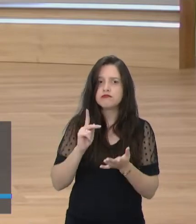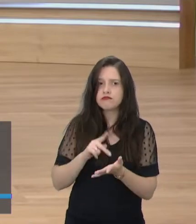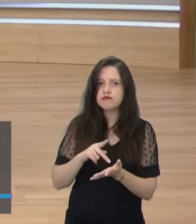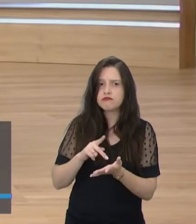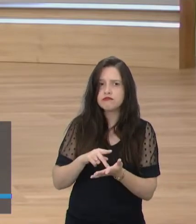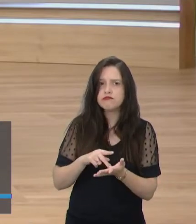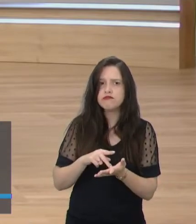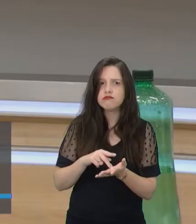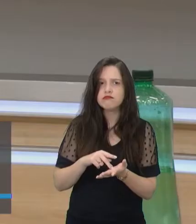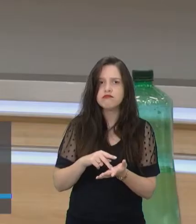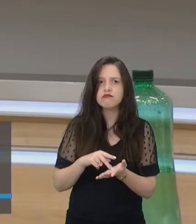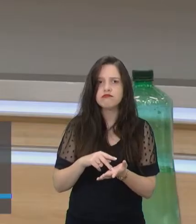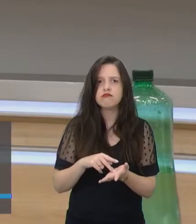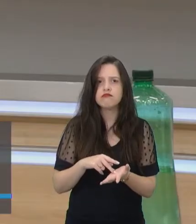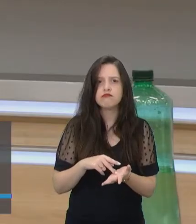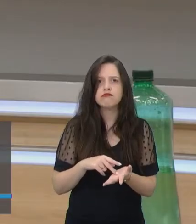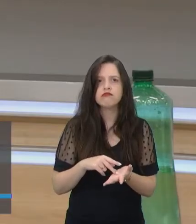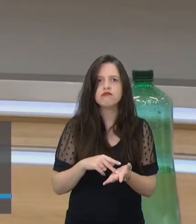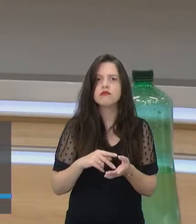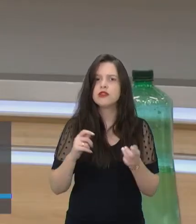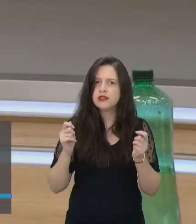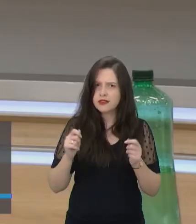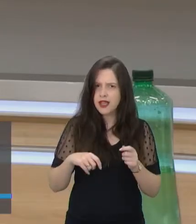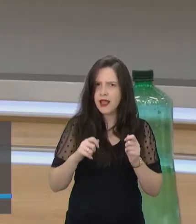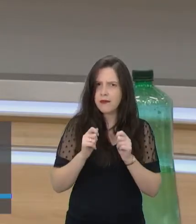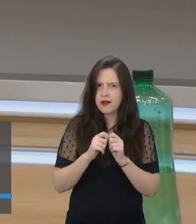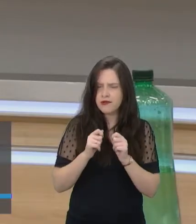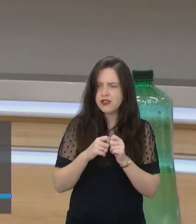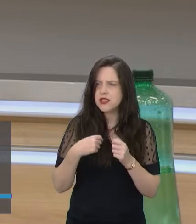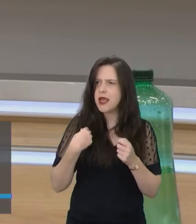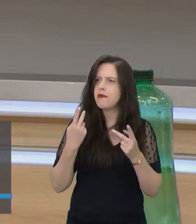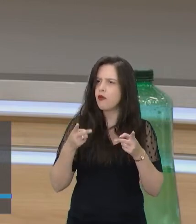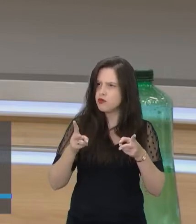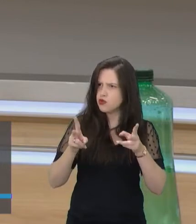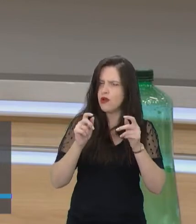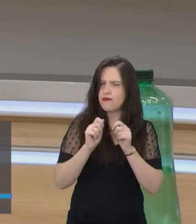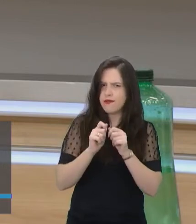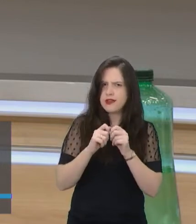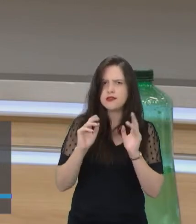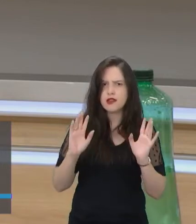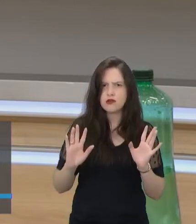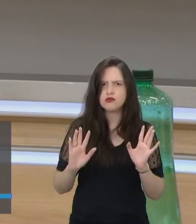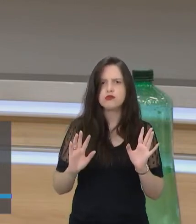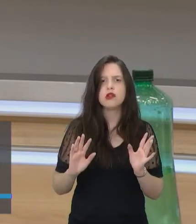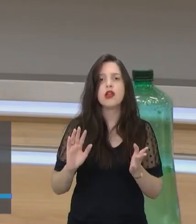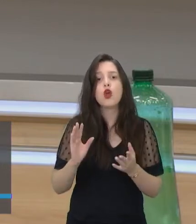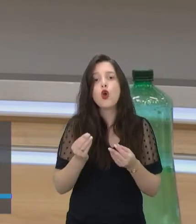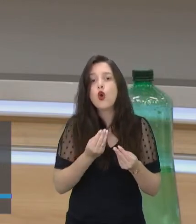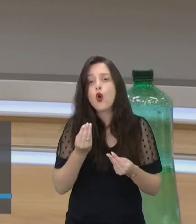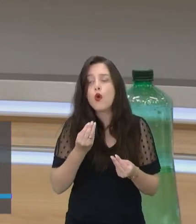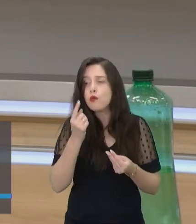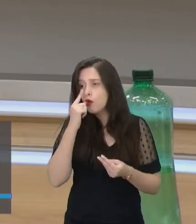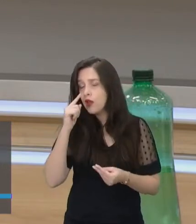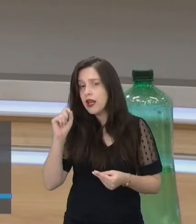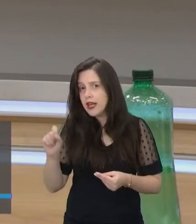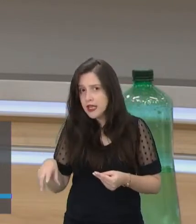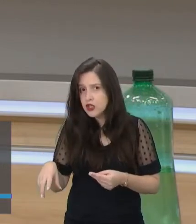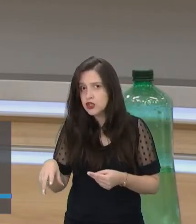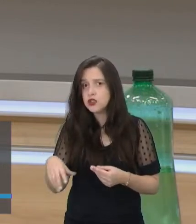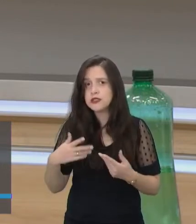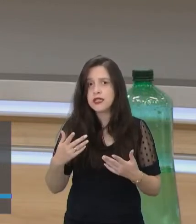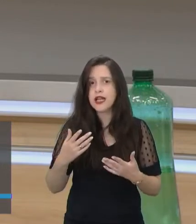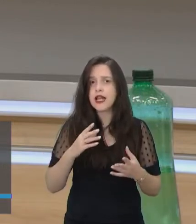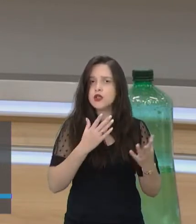vocês fazerem. Se você não fez, pelo amor de Deus, agora tem muito mais motivo para fazer, que é ver o quanto de lixo que você acaba gerando na sua